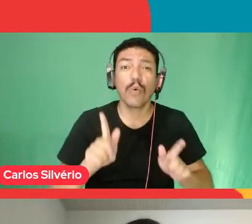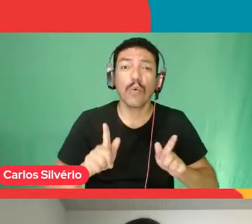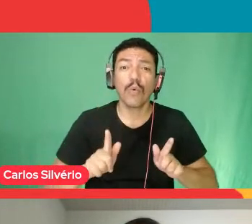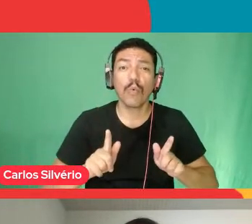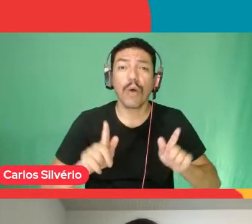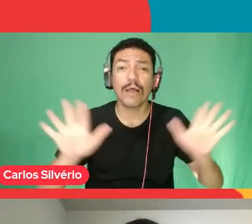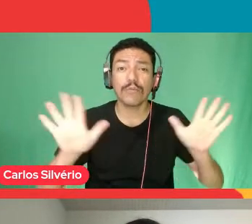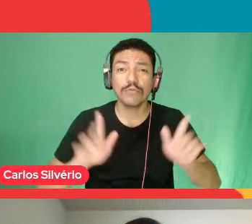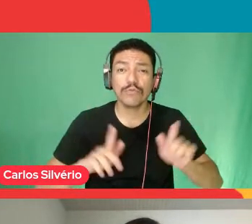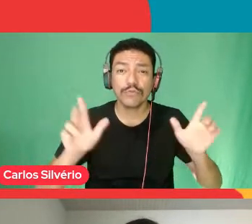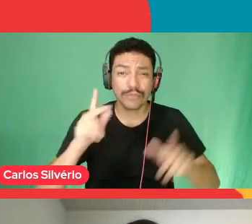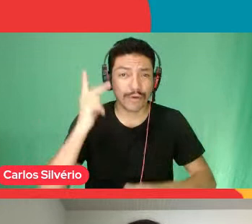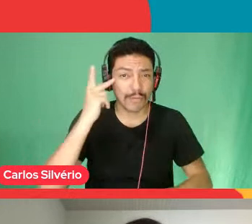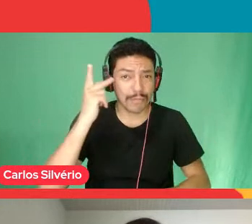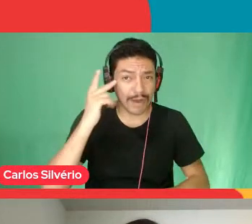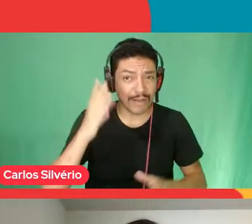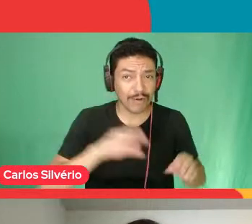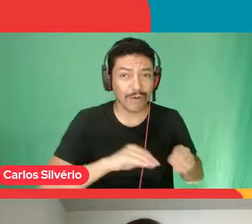calor por aqui.